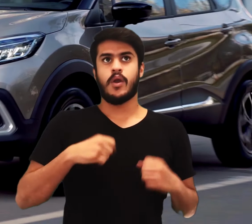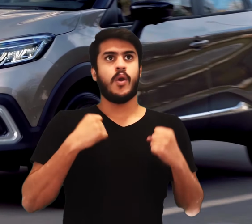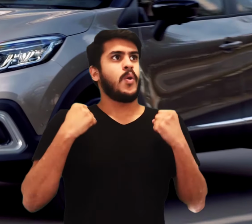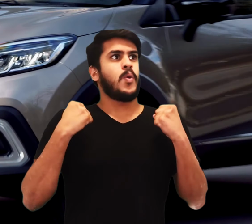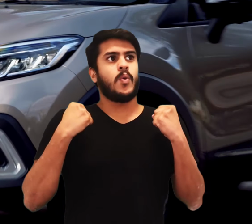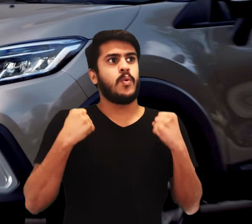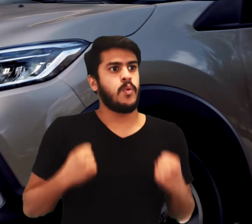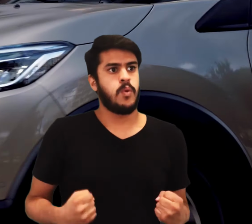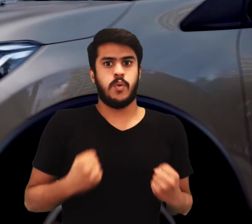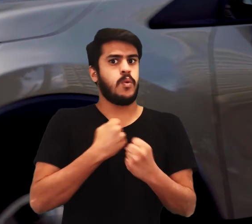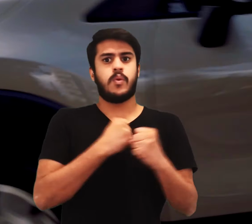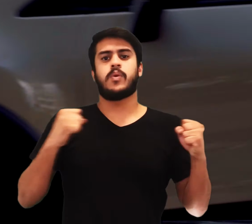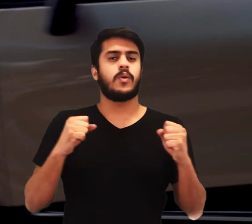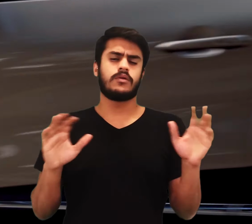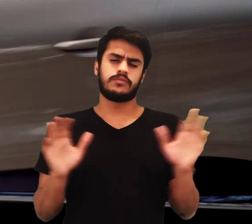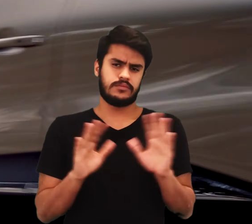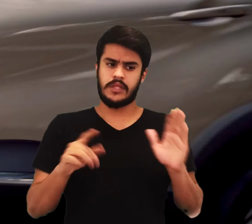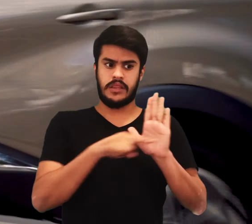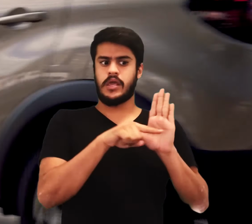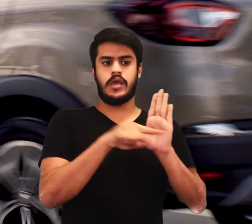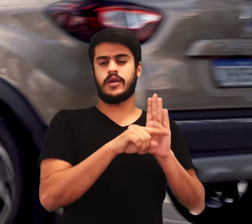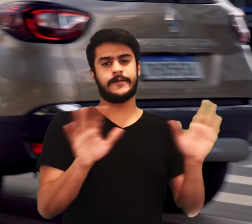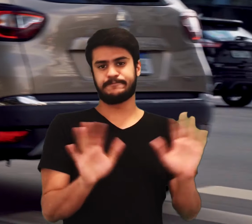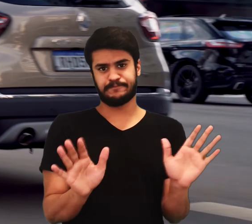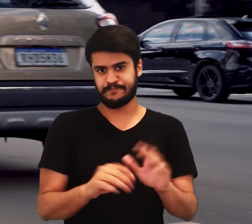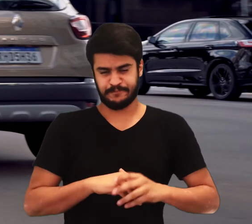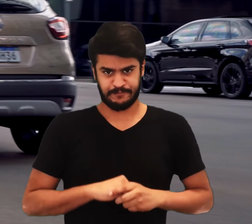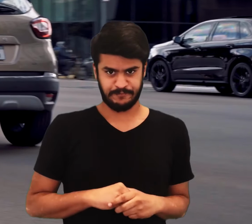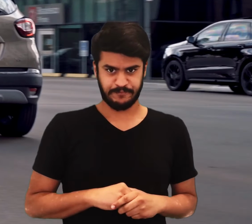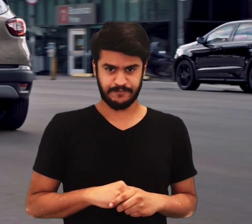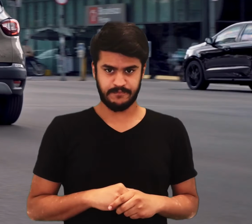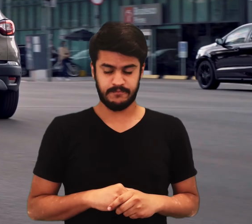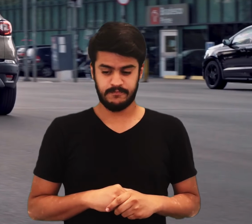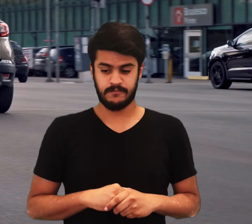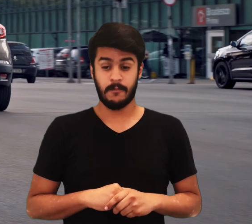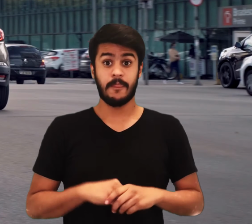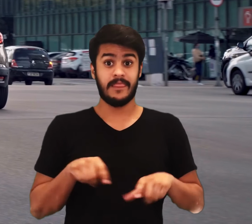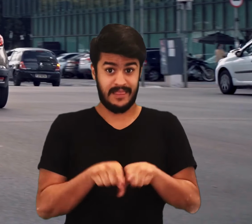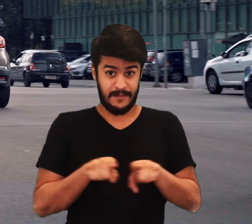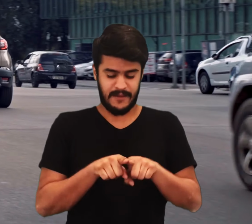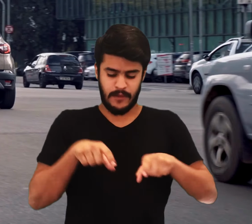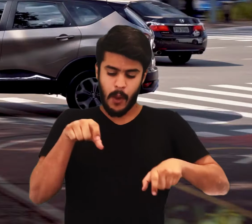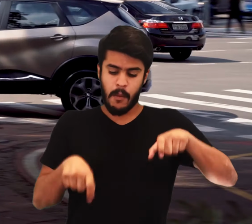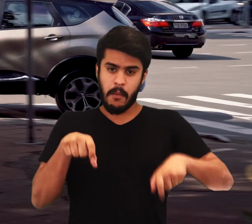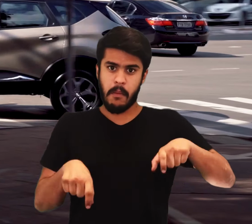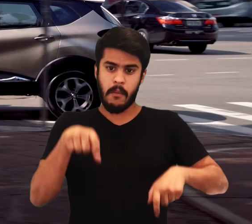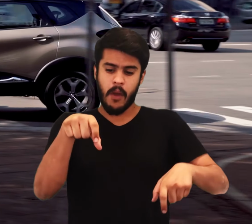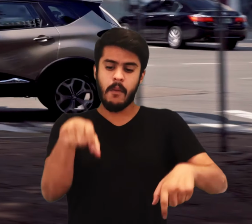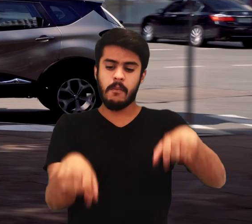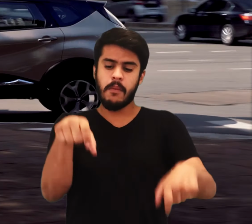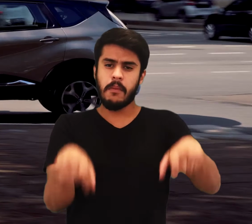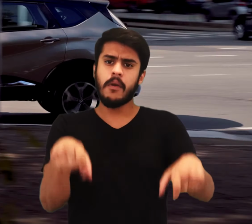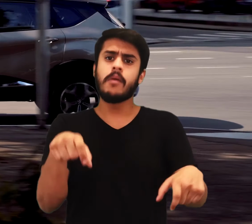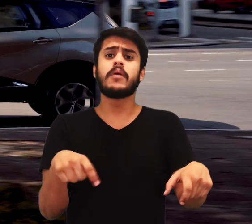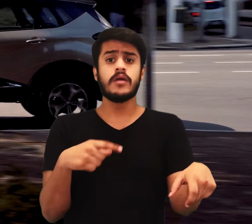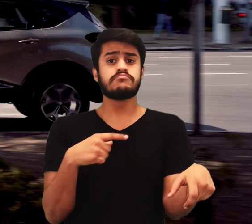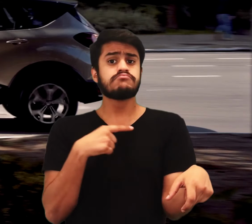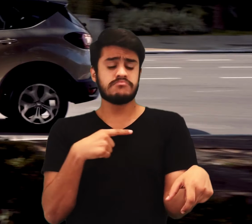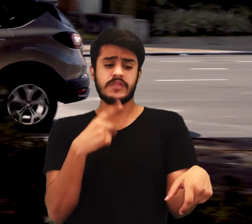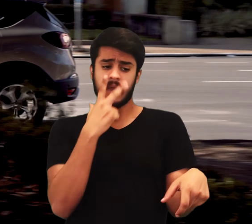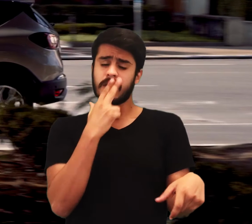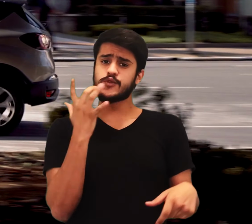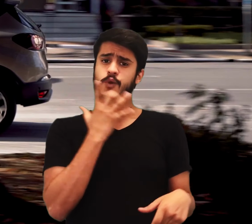não é algo que denota algo tão negativo assim. Conforto de suspensão, aqui a gente tem, em termos de carga e